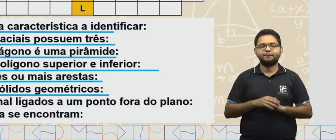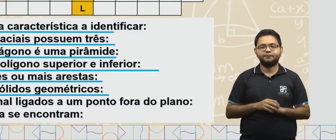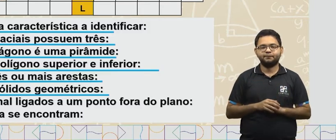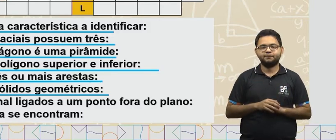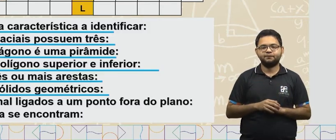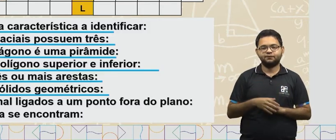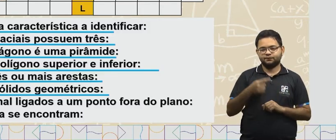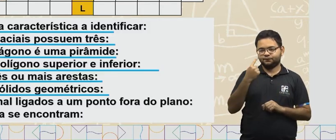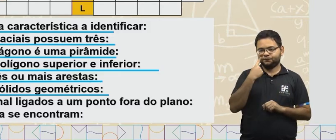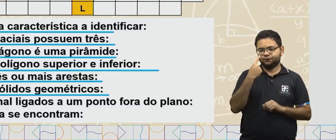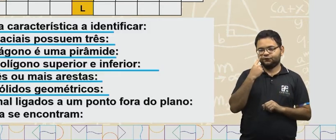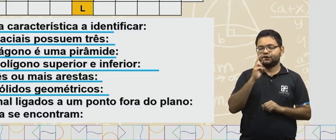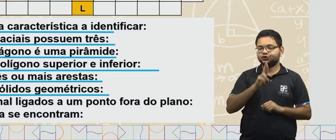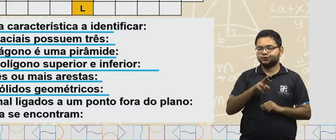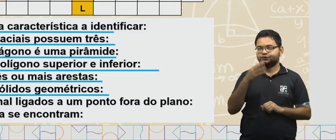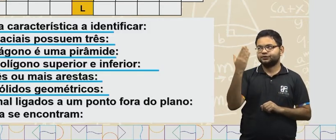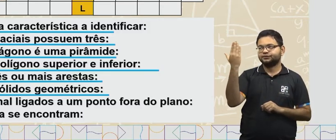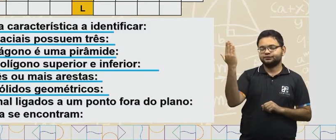é